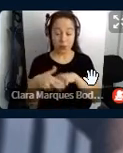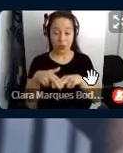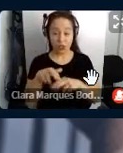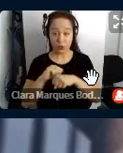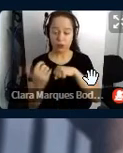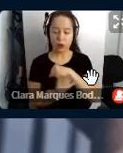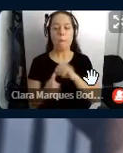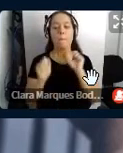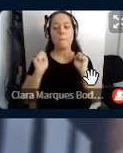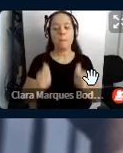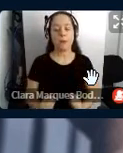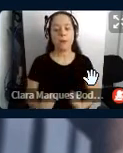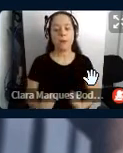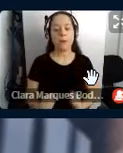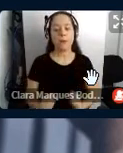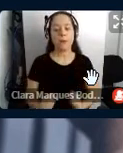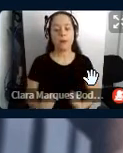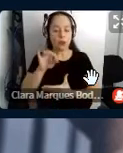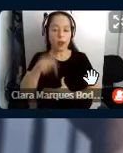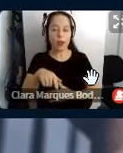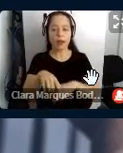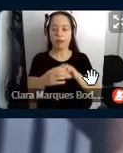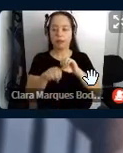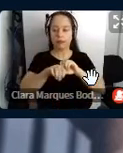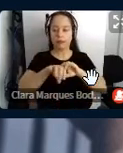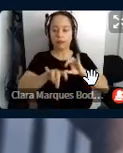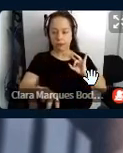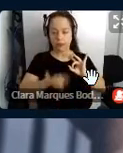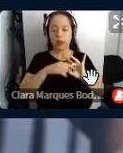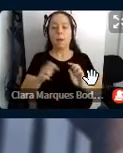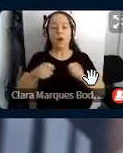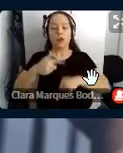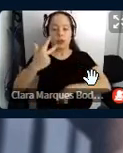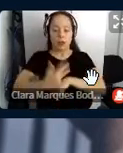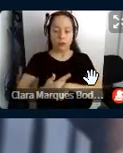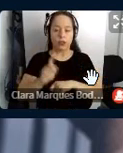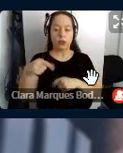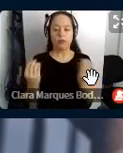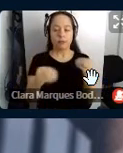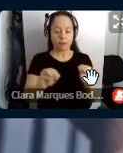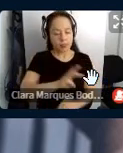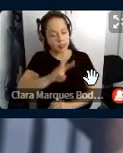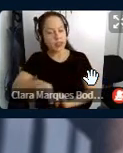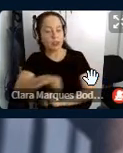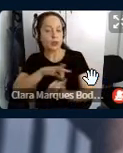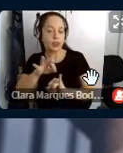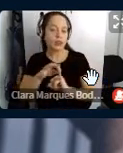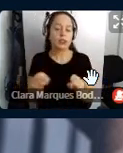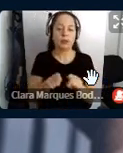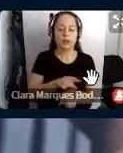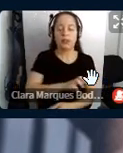O sorteio poderá ser realizado de forma online, sendo gravados e disponibilizados nos sítios do CEFOR e do IFES, no